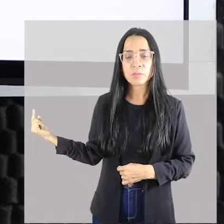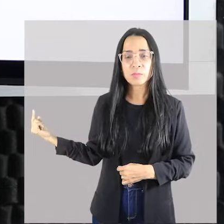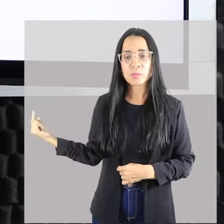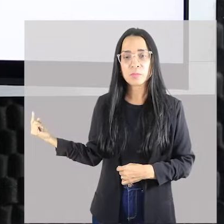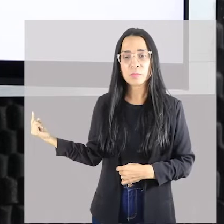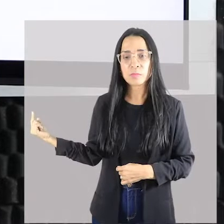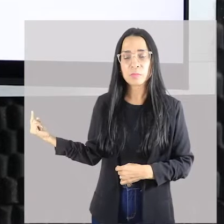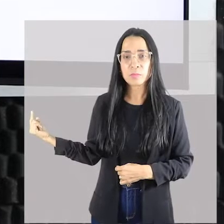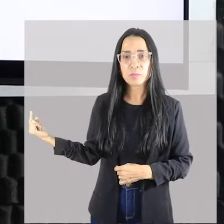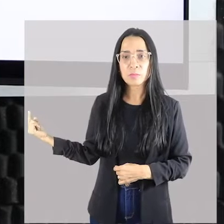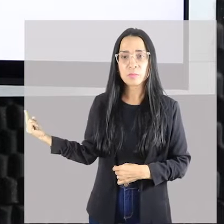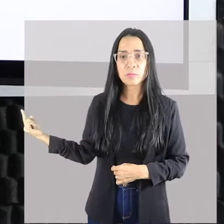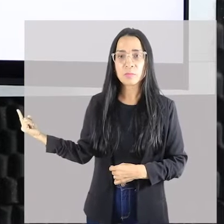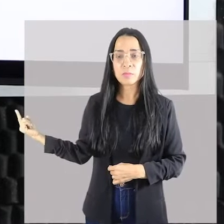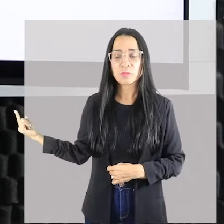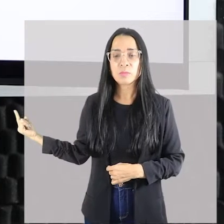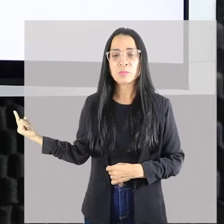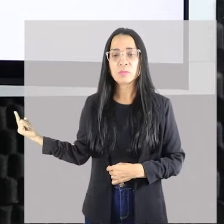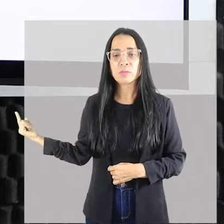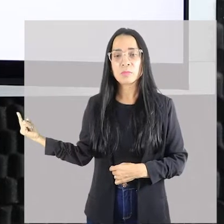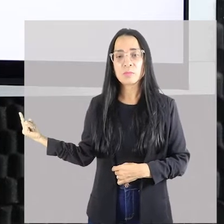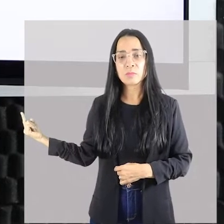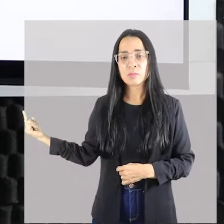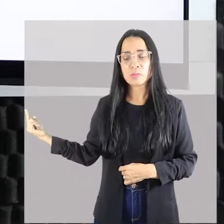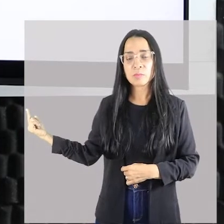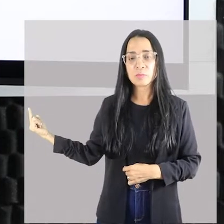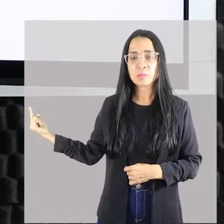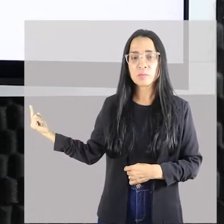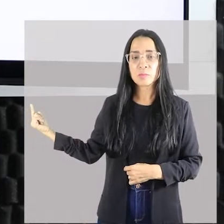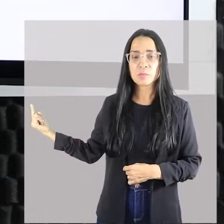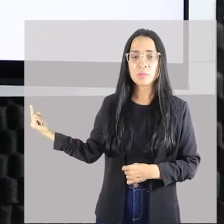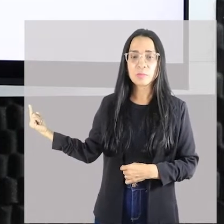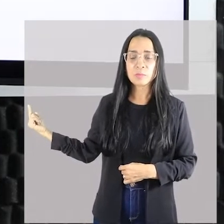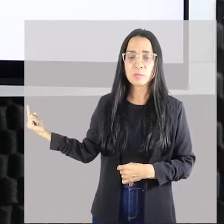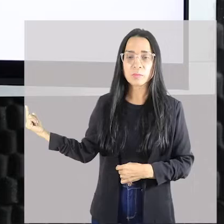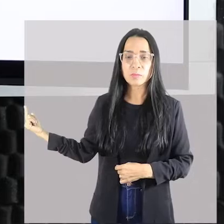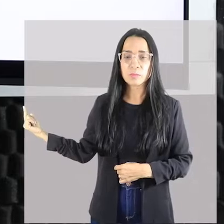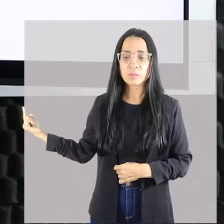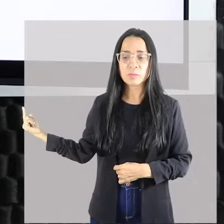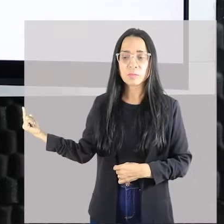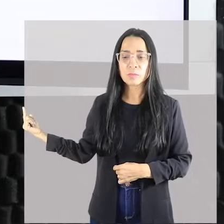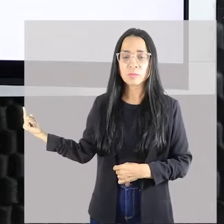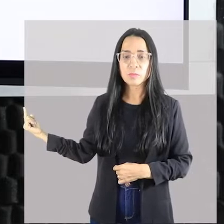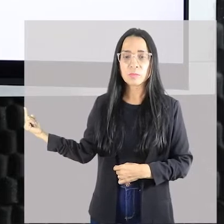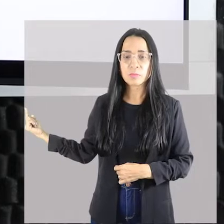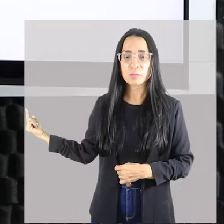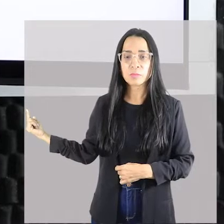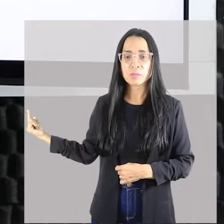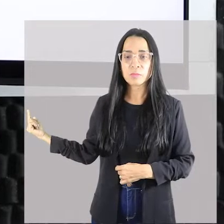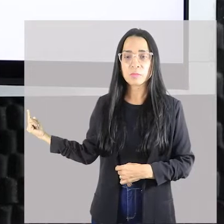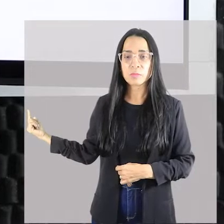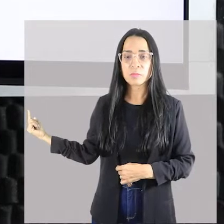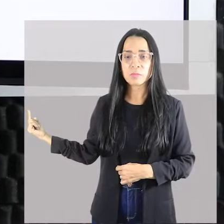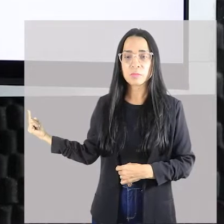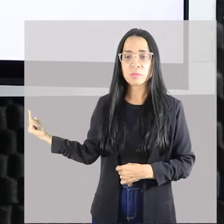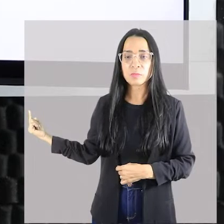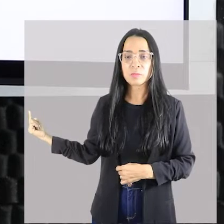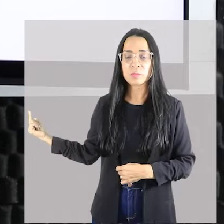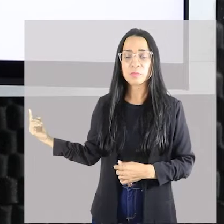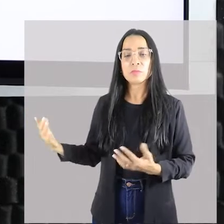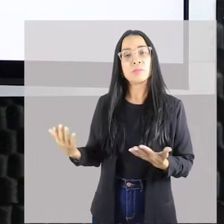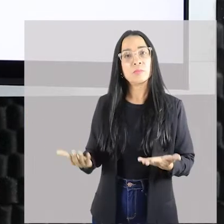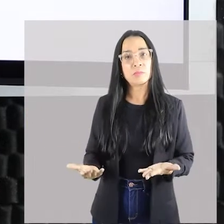quais, devido à sua interação com os mecanismos genéticos, podem causar mutações e doenças nas gerações